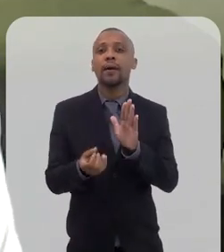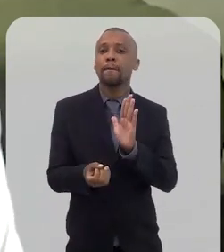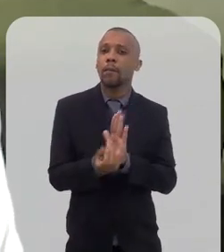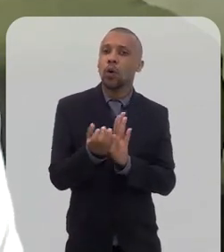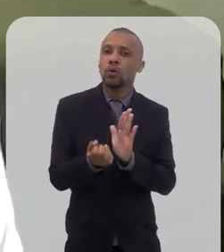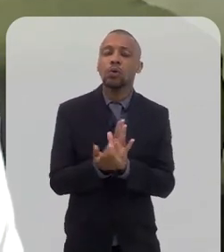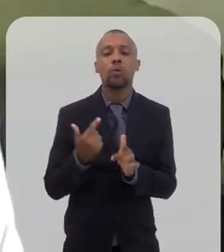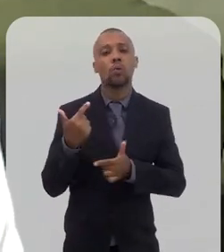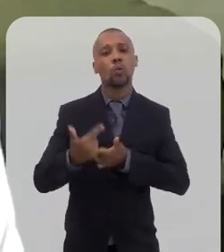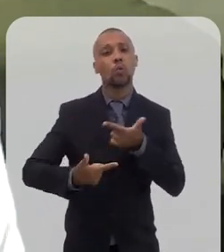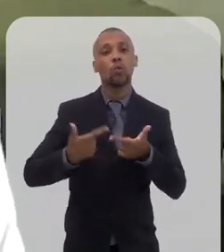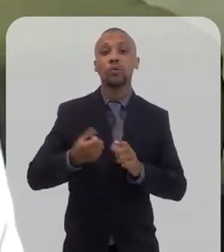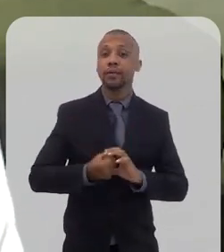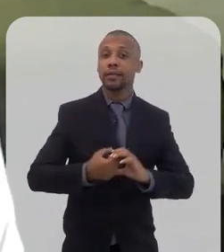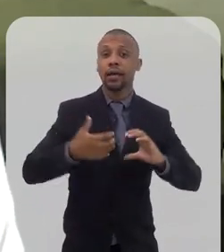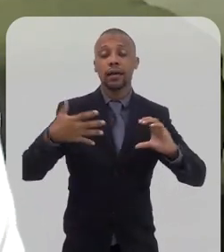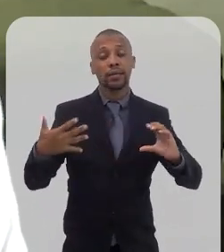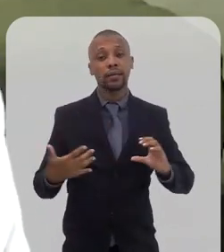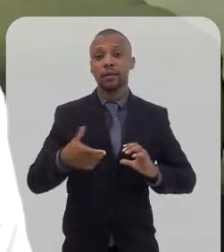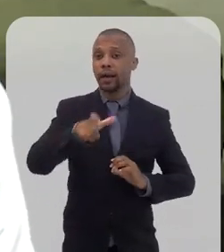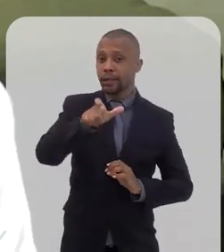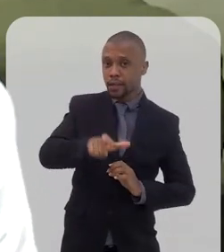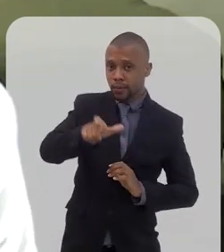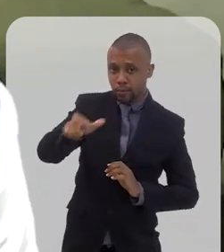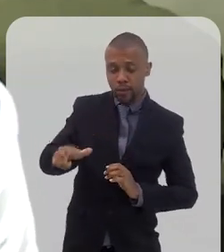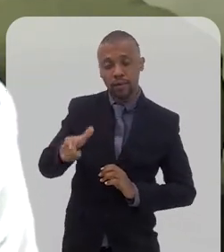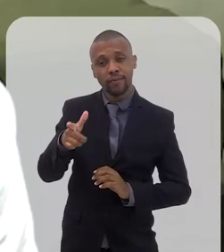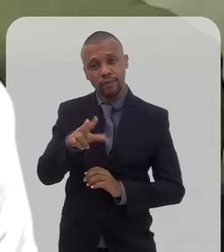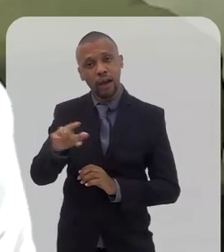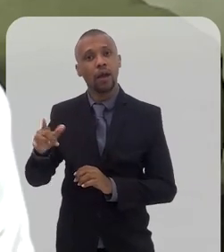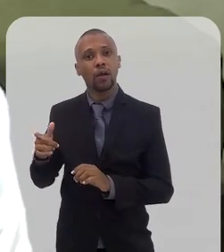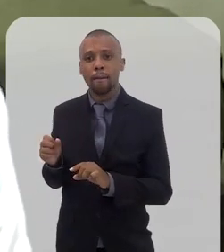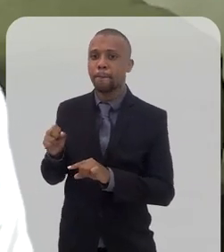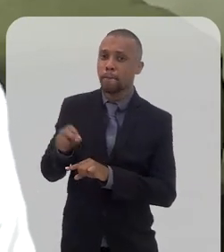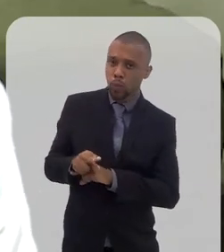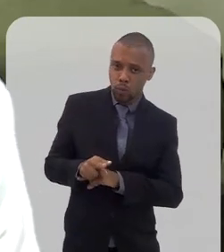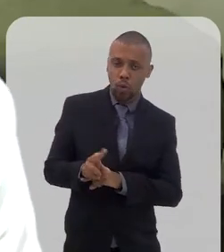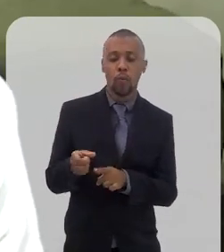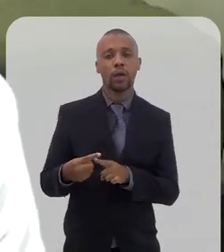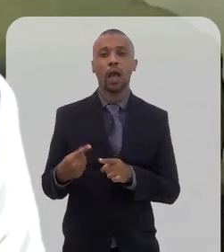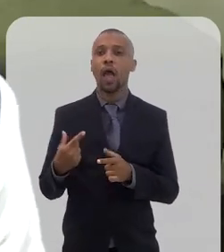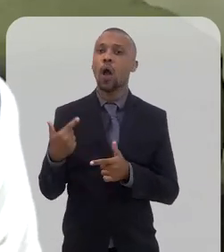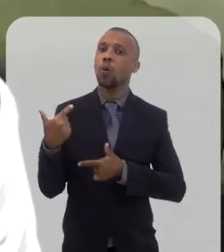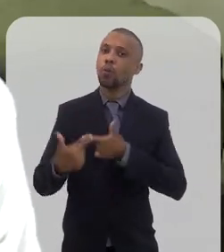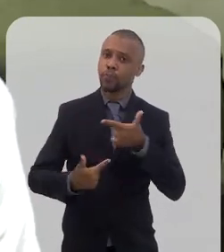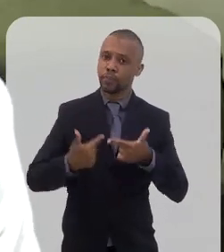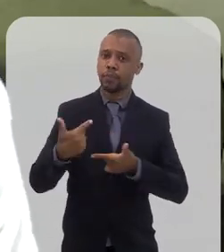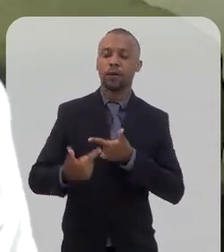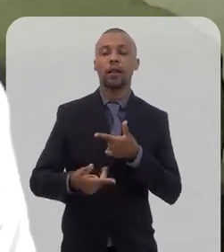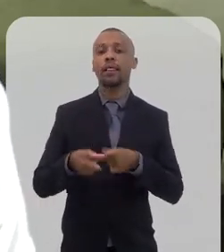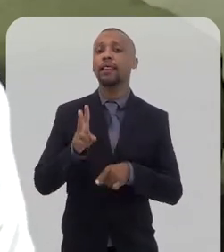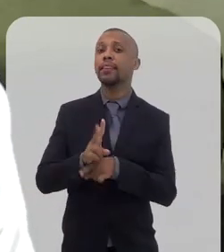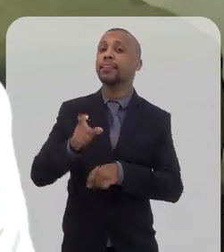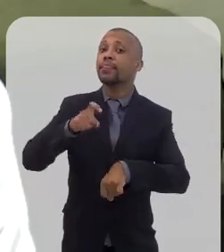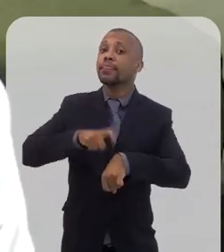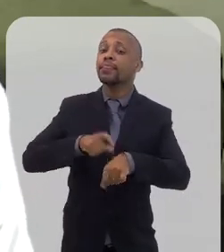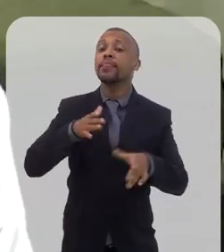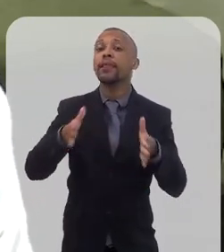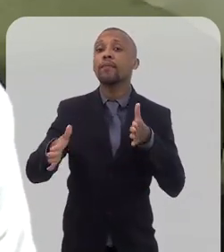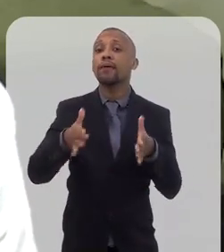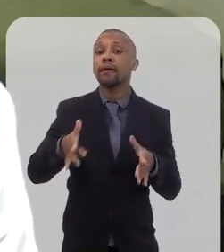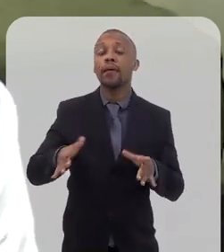da produtividade, das características dessas pessoas que vão entrar, né, que é uma mão de obra temporária,